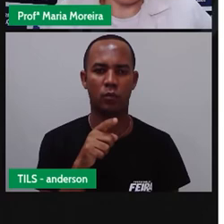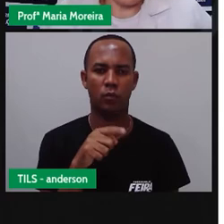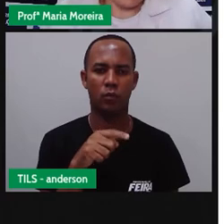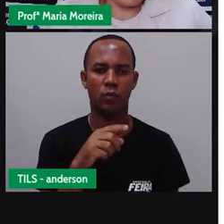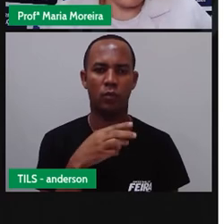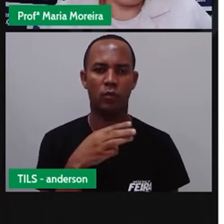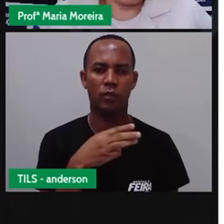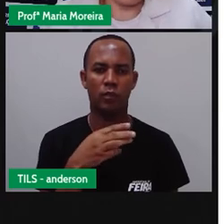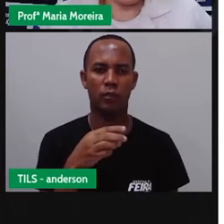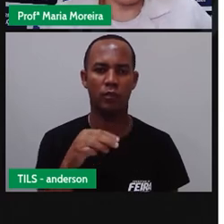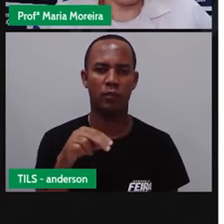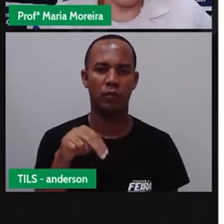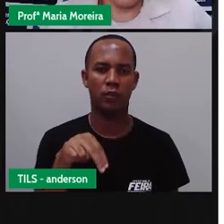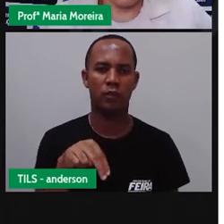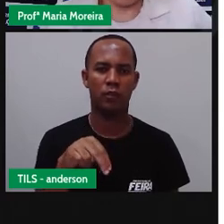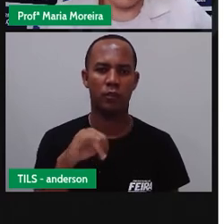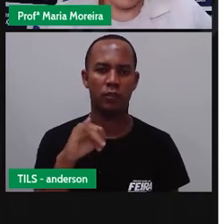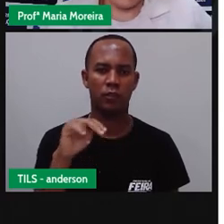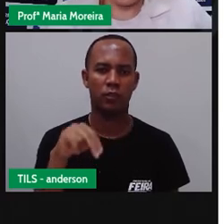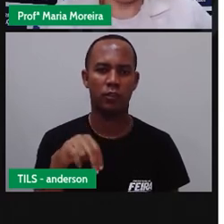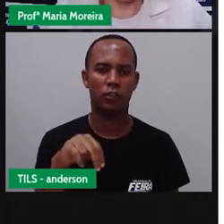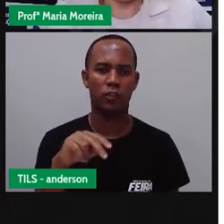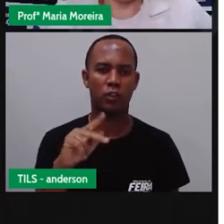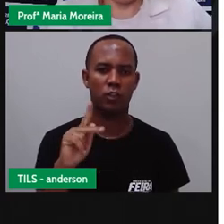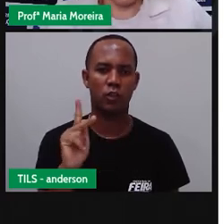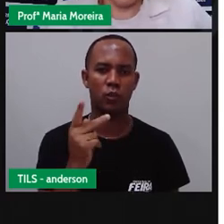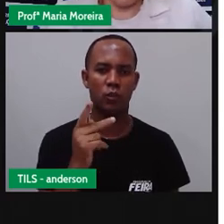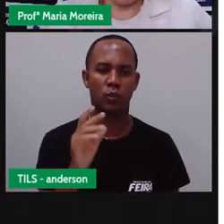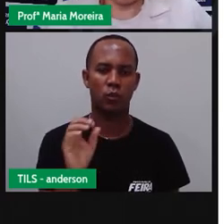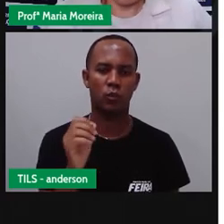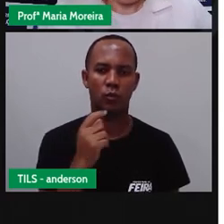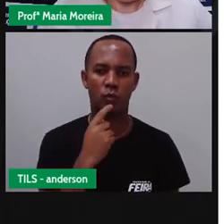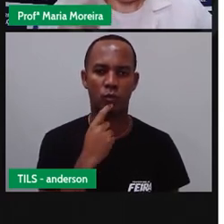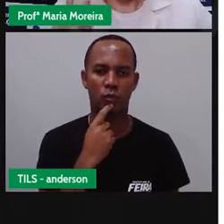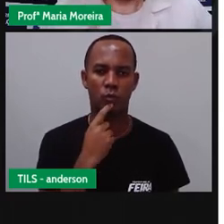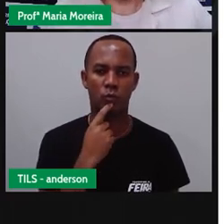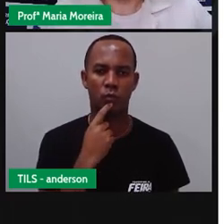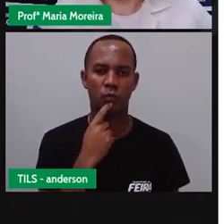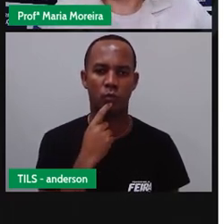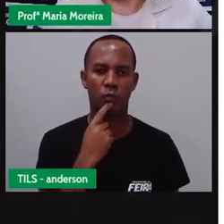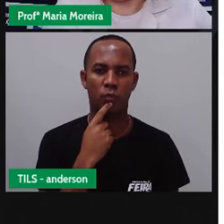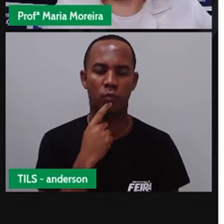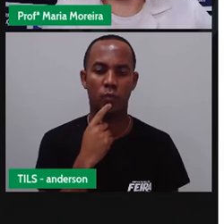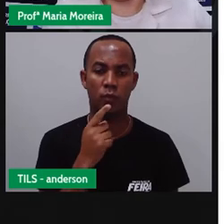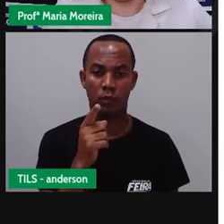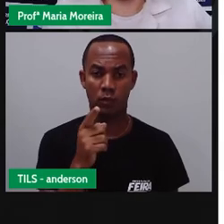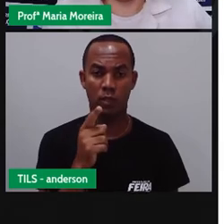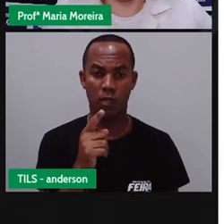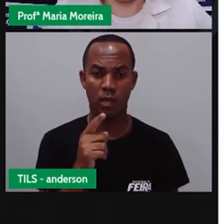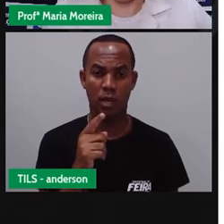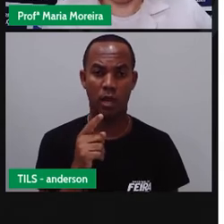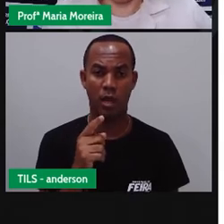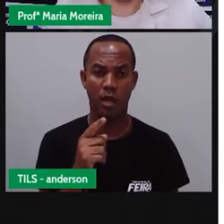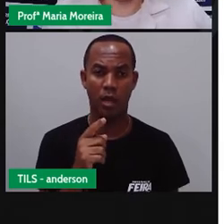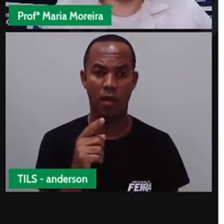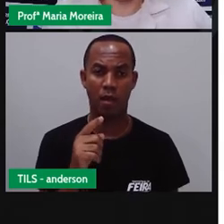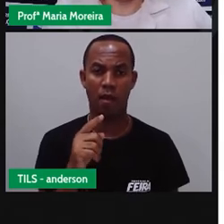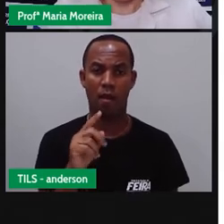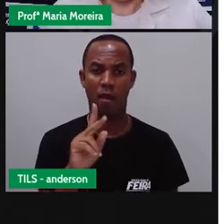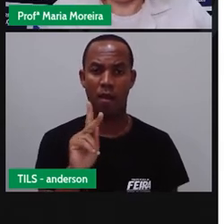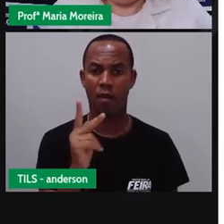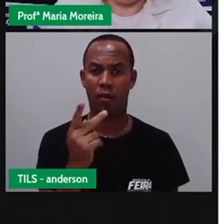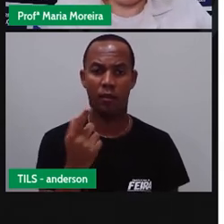é engraçado né E aí ó a ali ó ele não tivesse o h seria o que